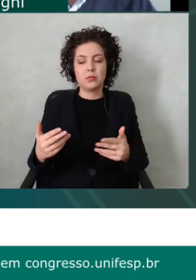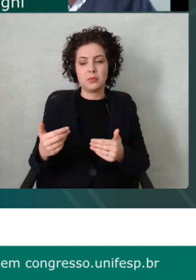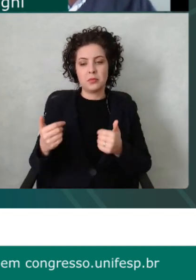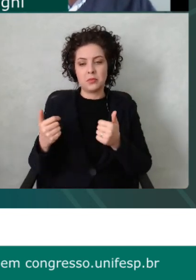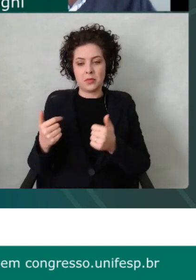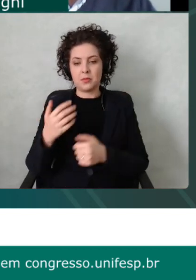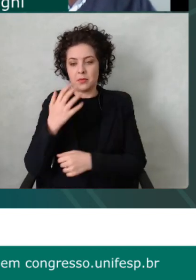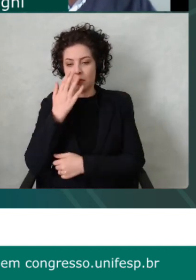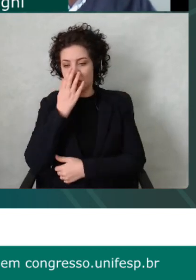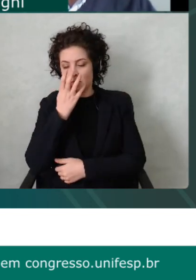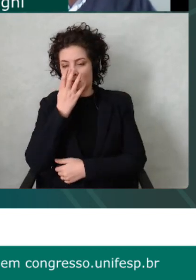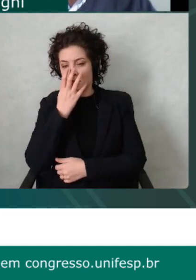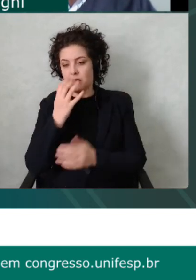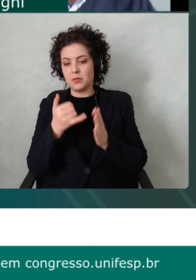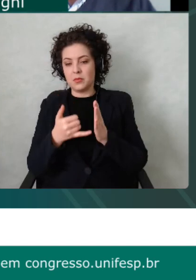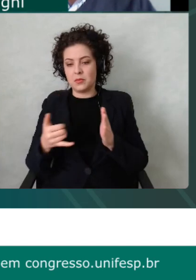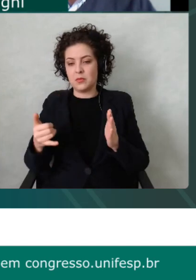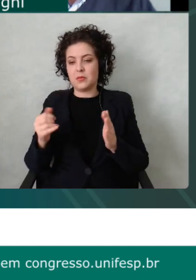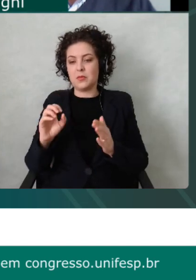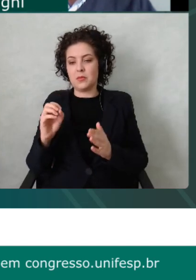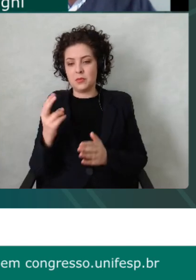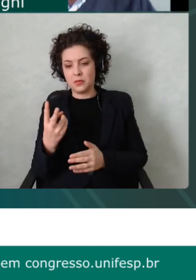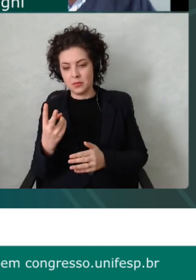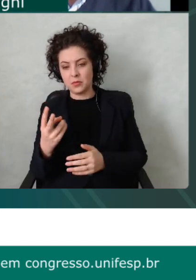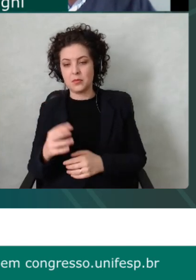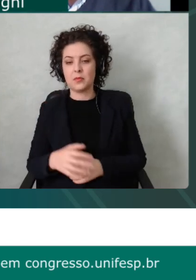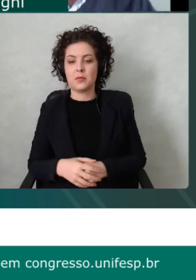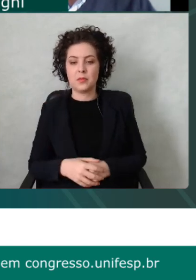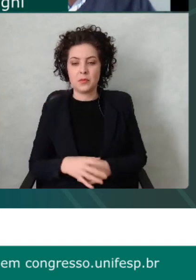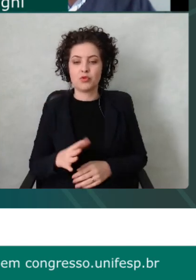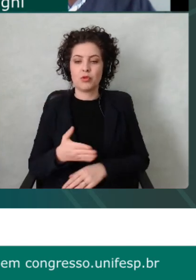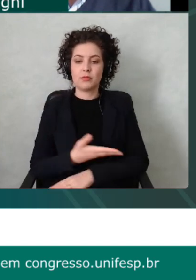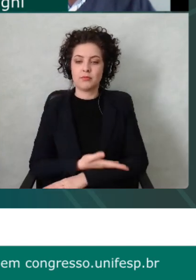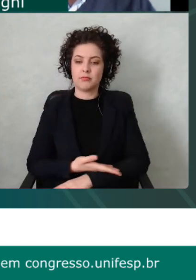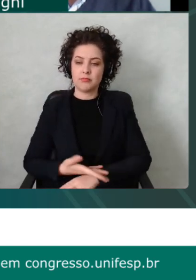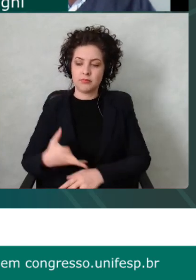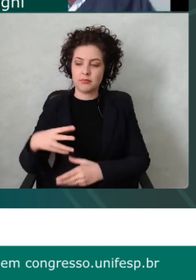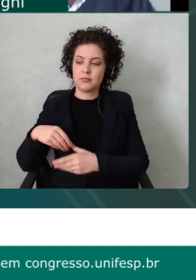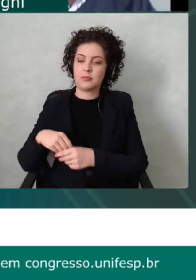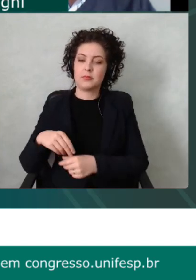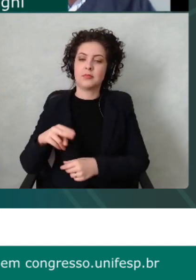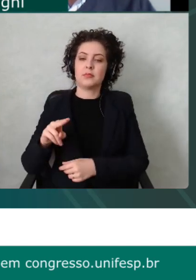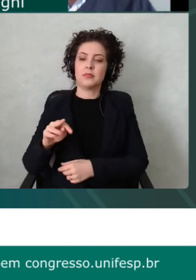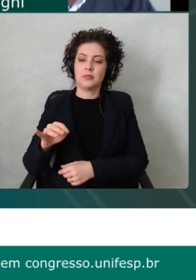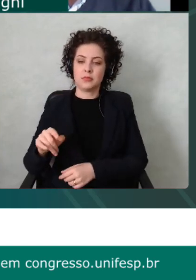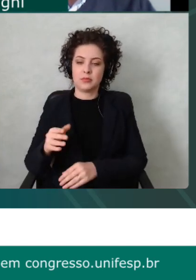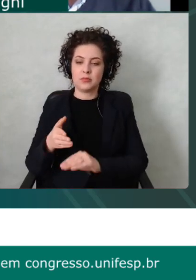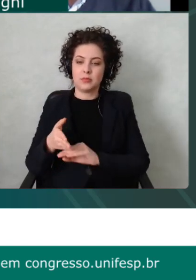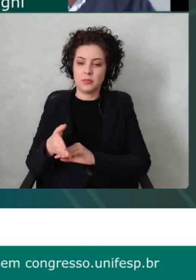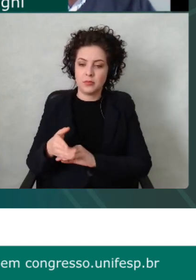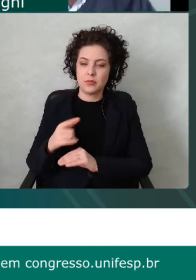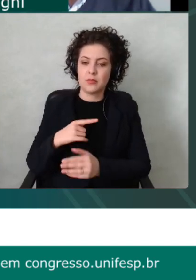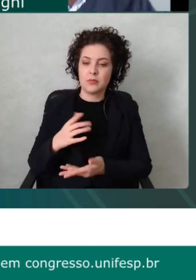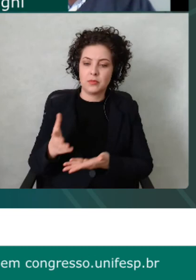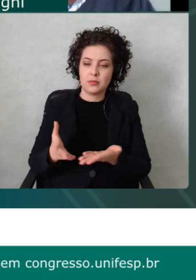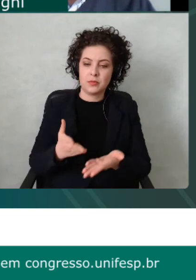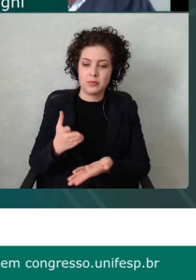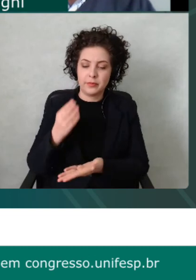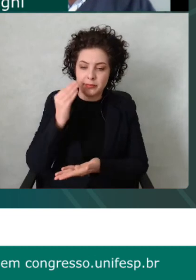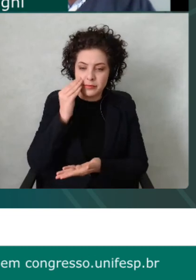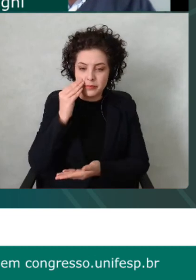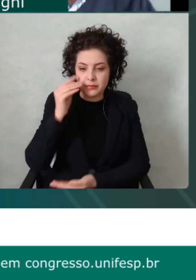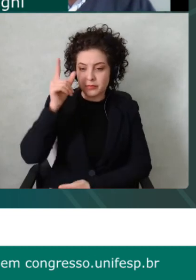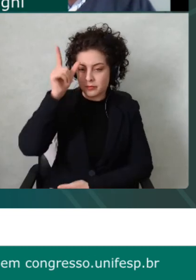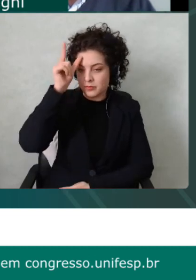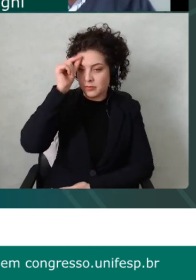é rotineiro dentro das unidades de terapia intensiva, intervenção comum em pacientes com SARA, e que vem obtendo sucesso, pelo